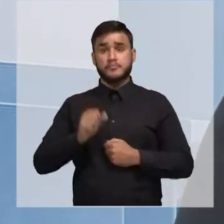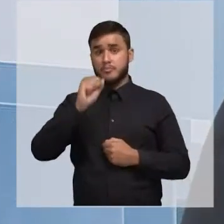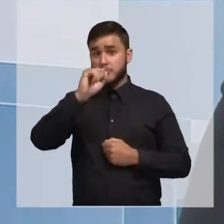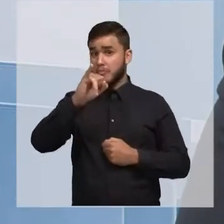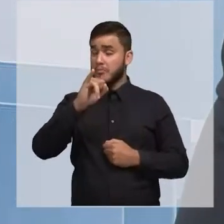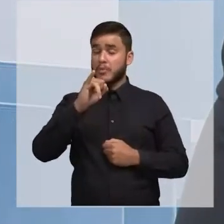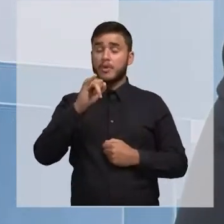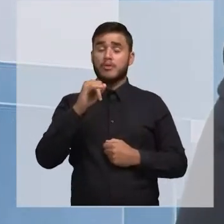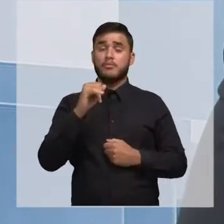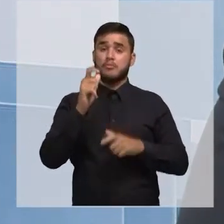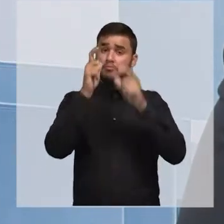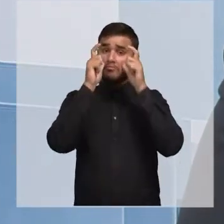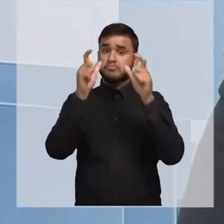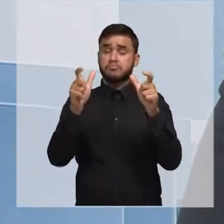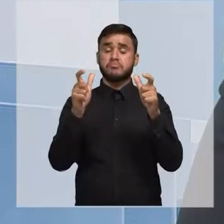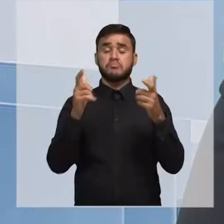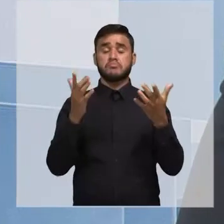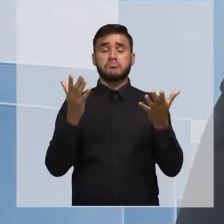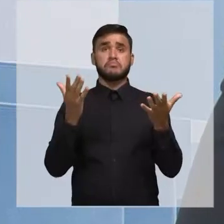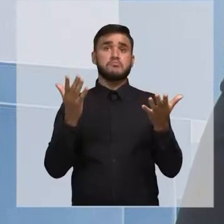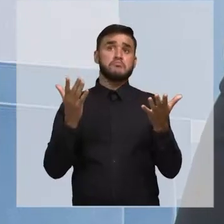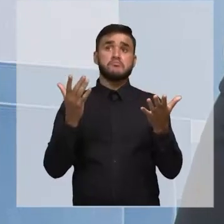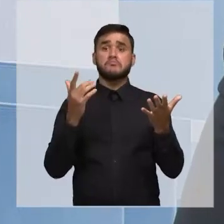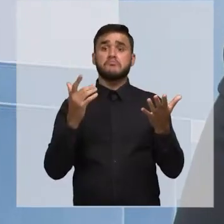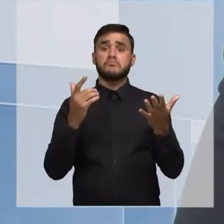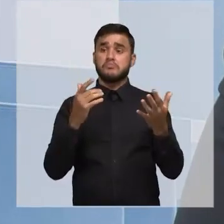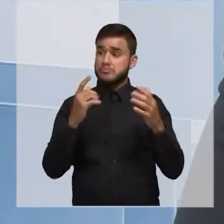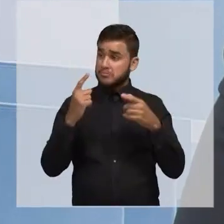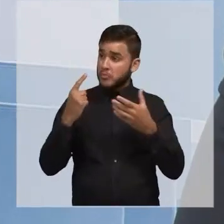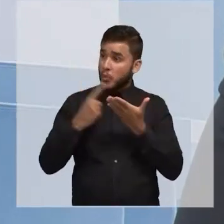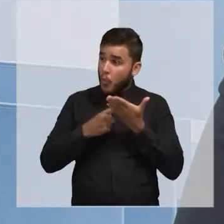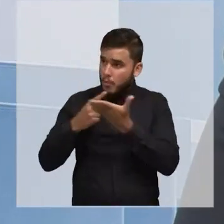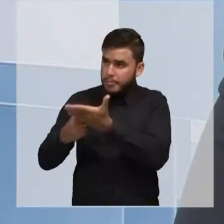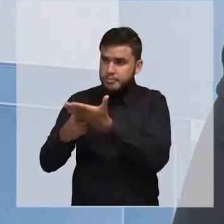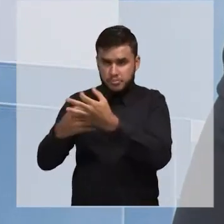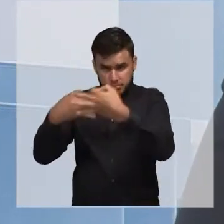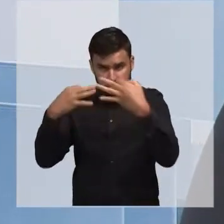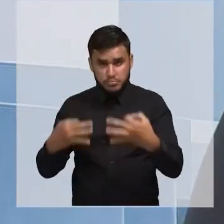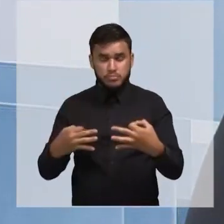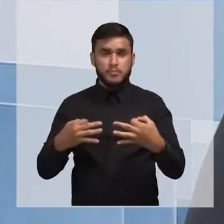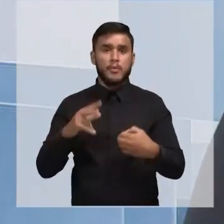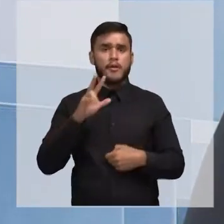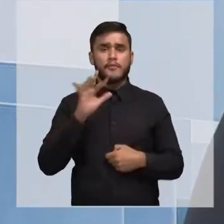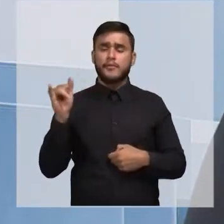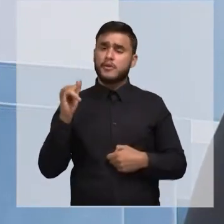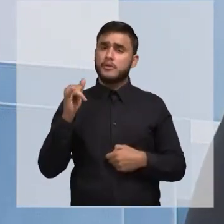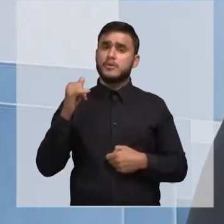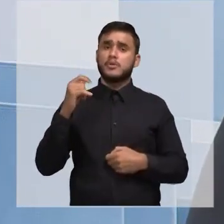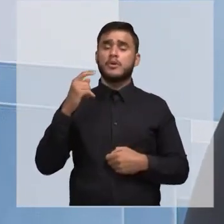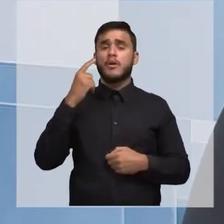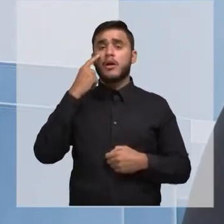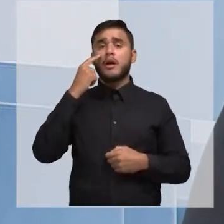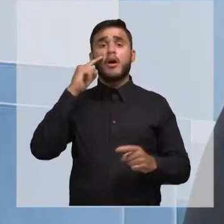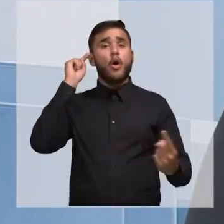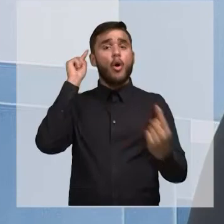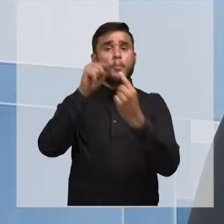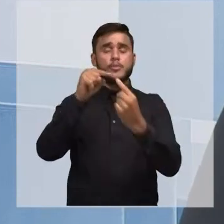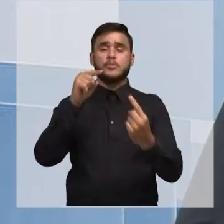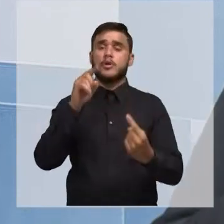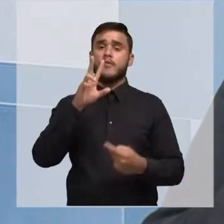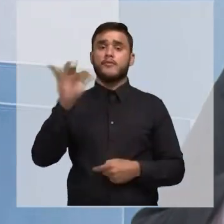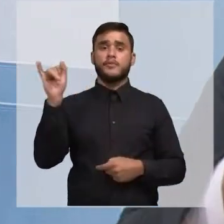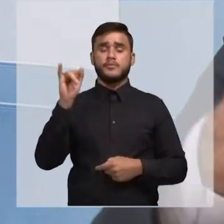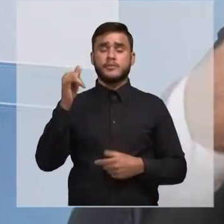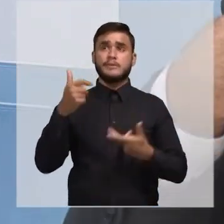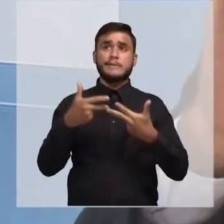interesses forem compactuados, no final, a ideologia vai para as